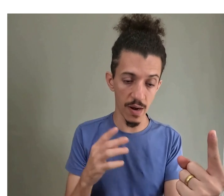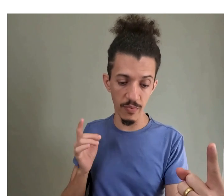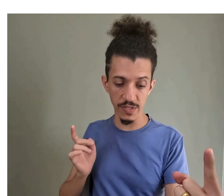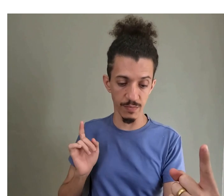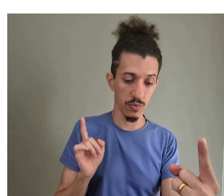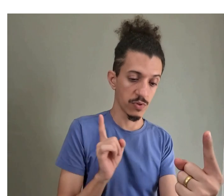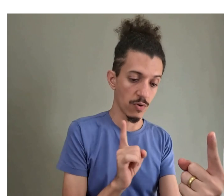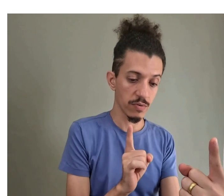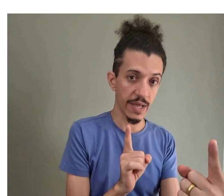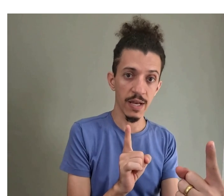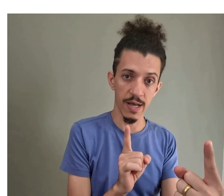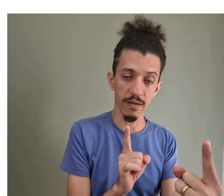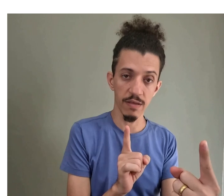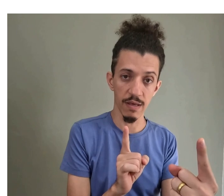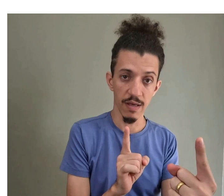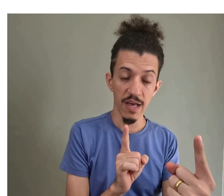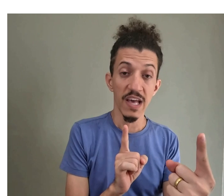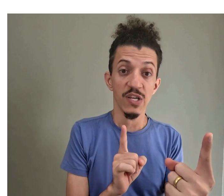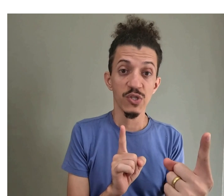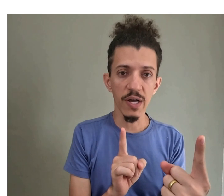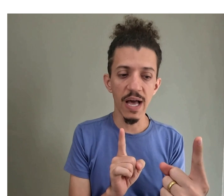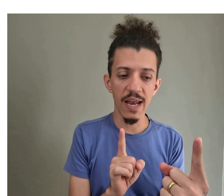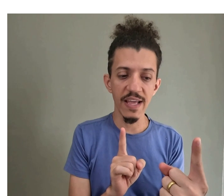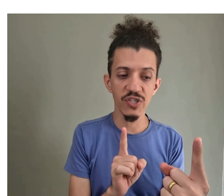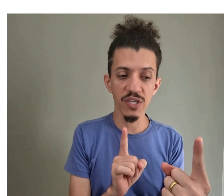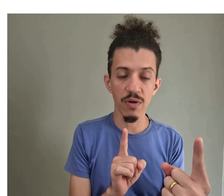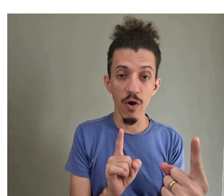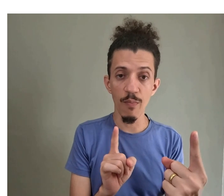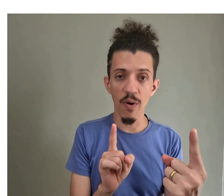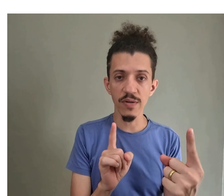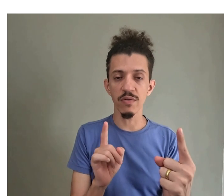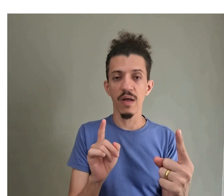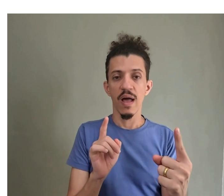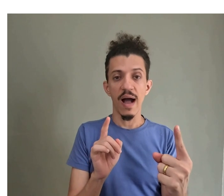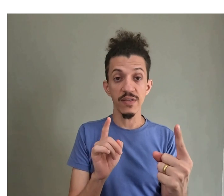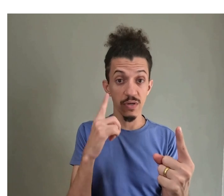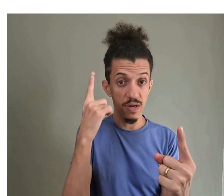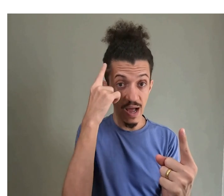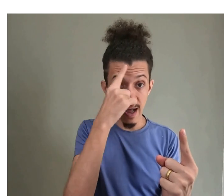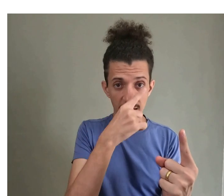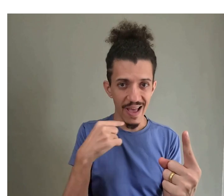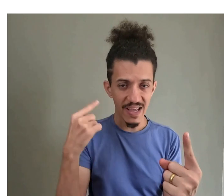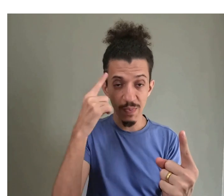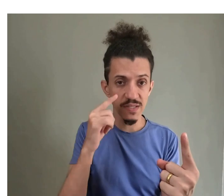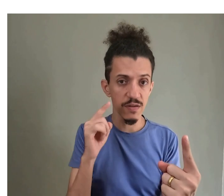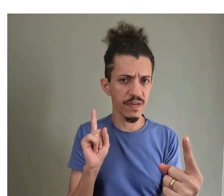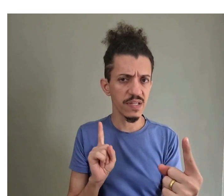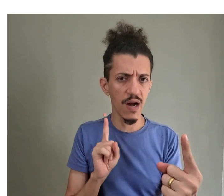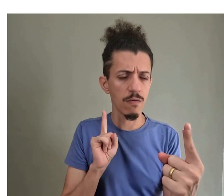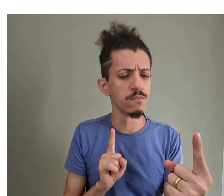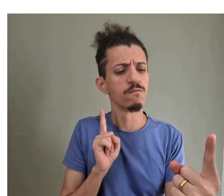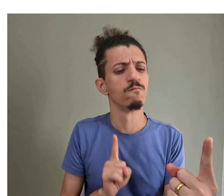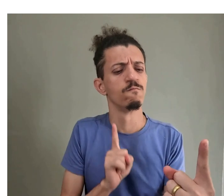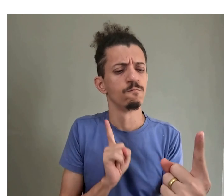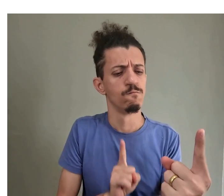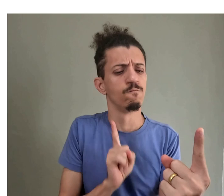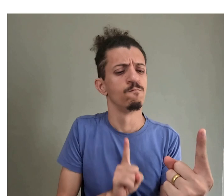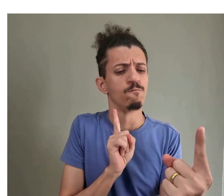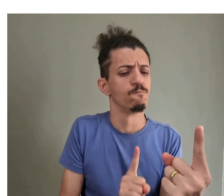representando ela, por isso que meu tronco está inclinado aqui. Só que, além disso, eu posso adicionar a expressão facial.